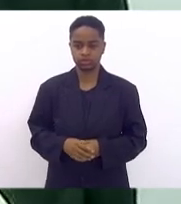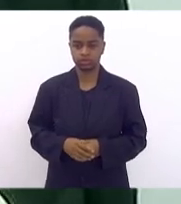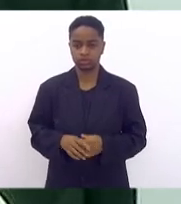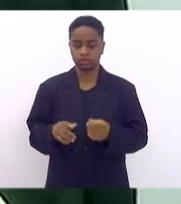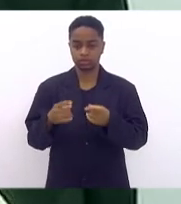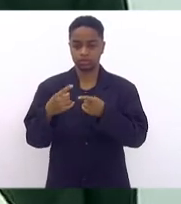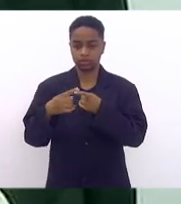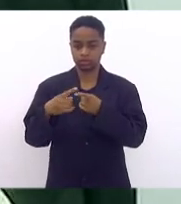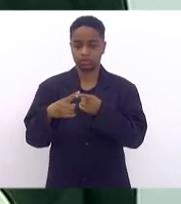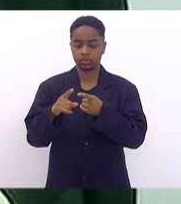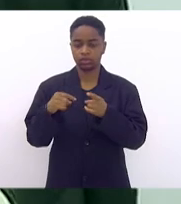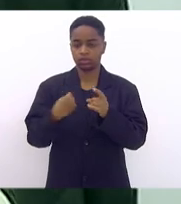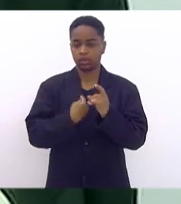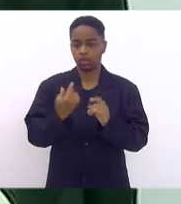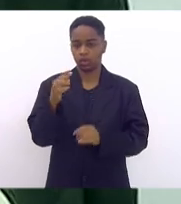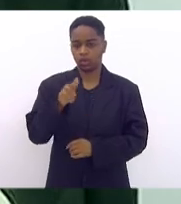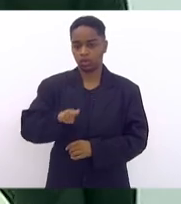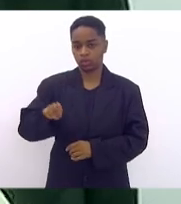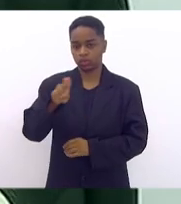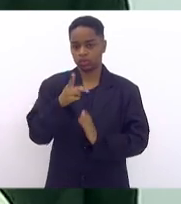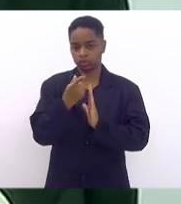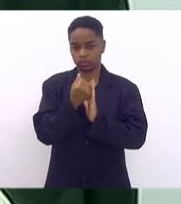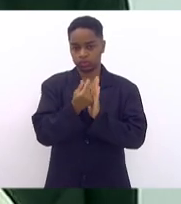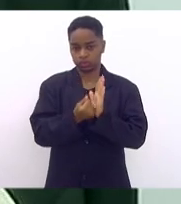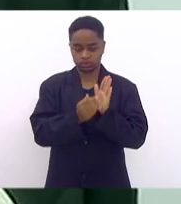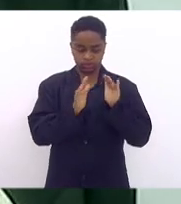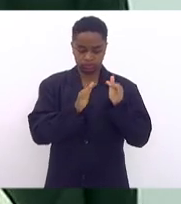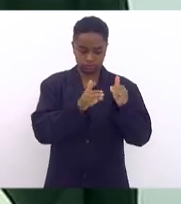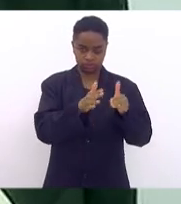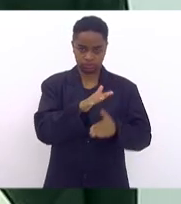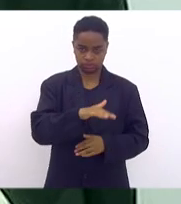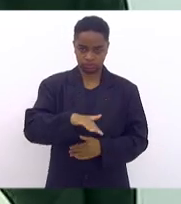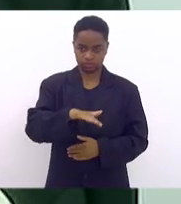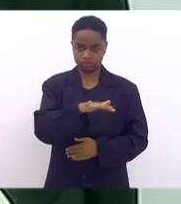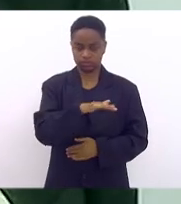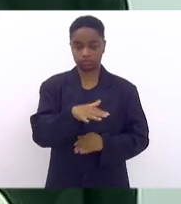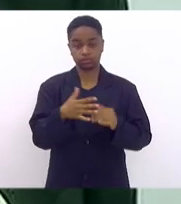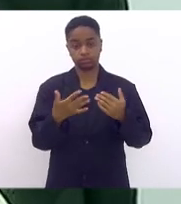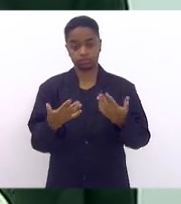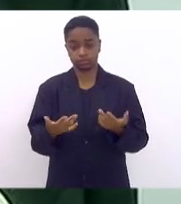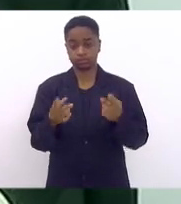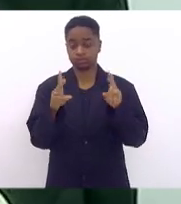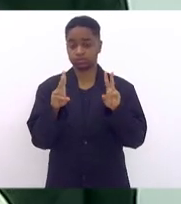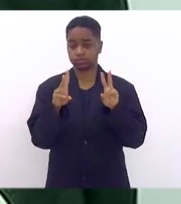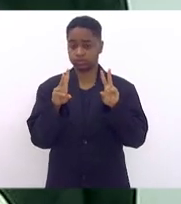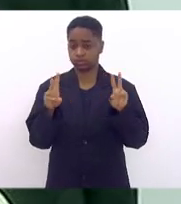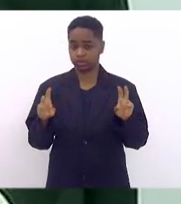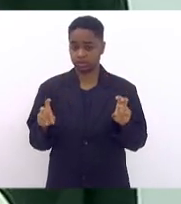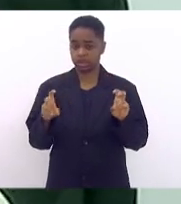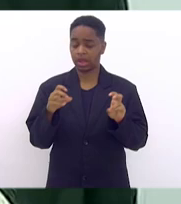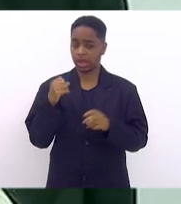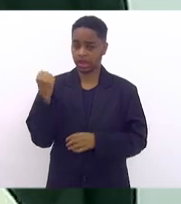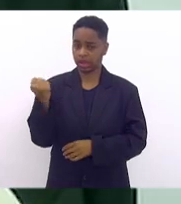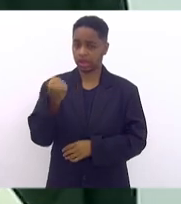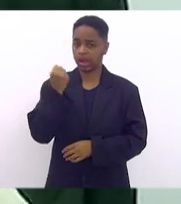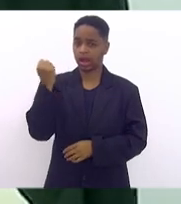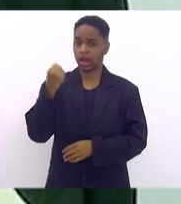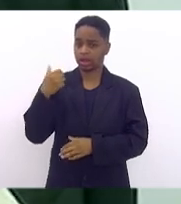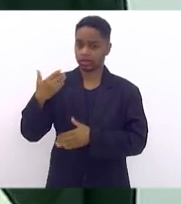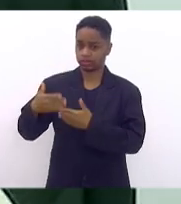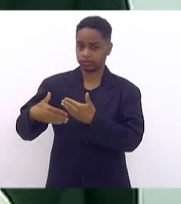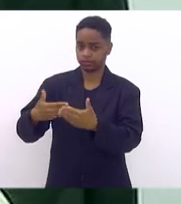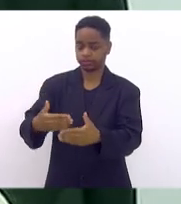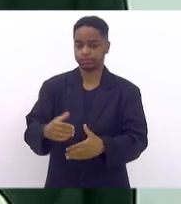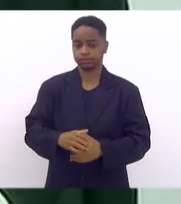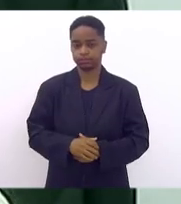orçamento para essa área, que a questão está cada vez mais grave. Eu queria só,